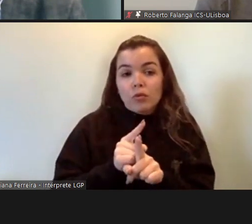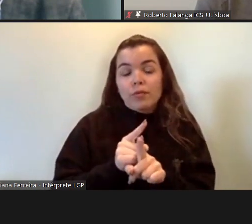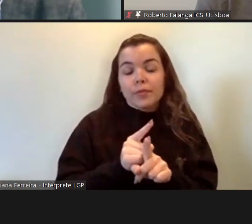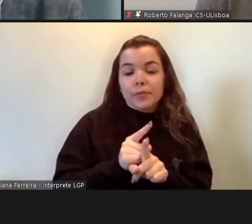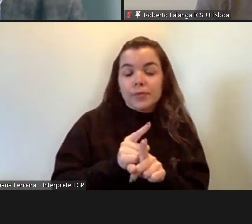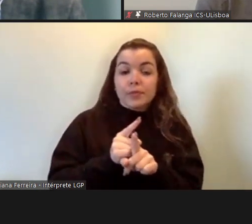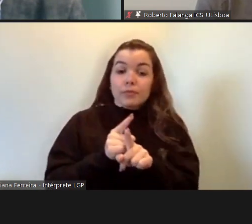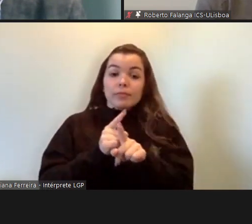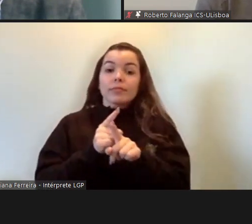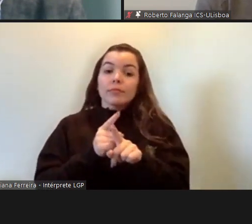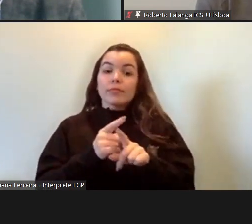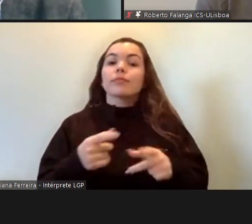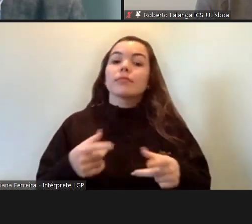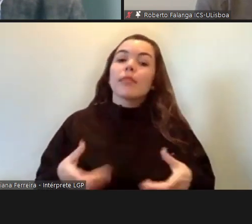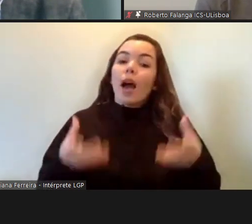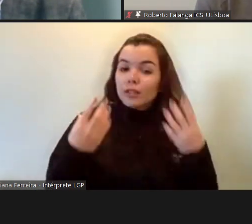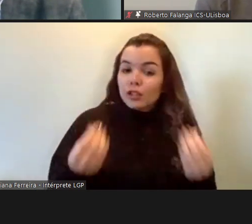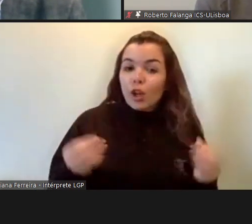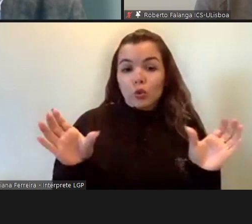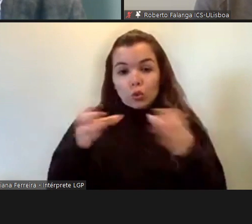em salas, em conjunto, etc.